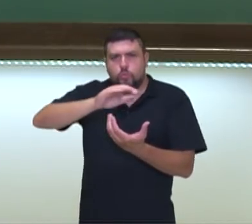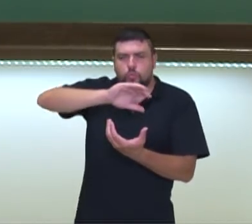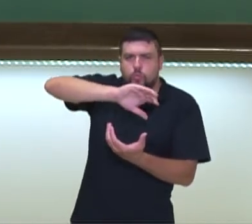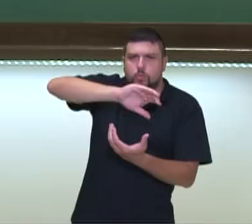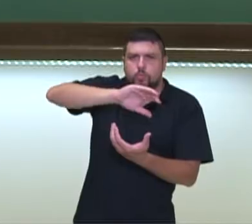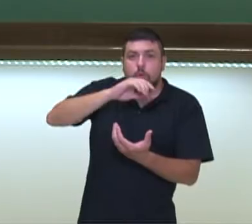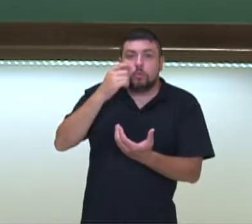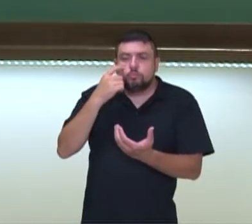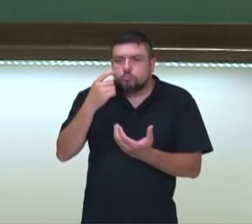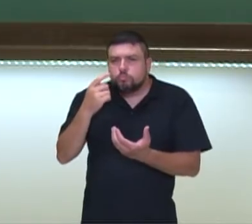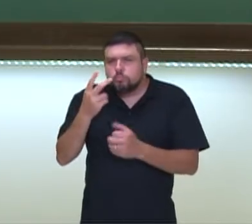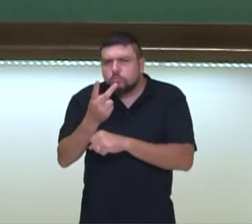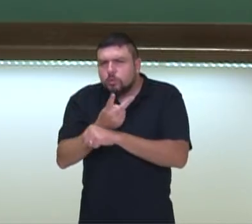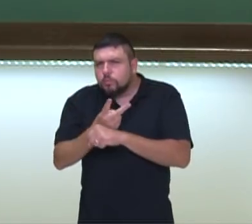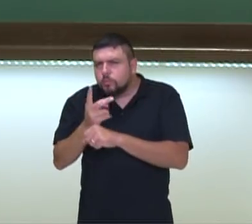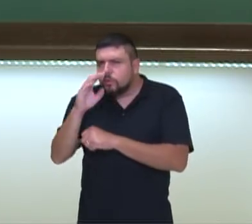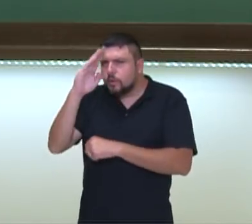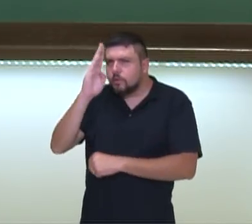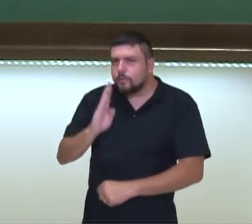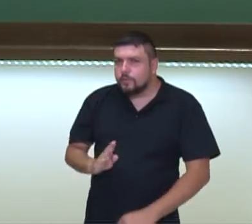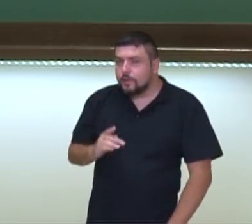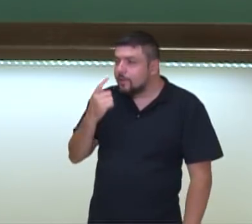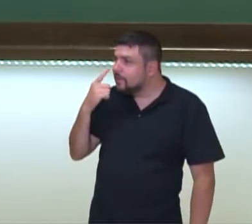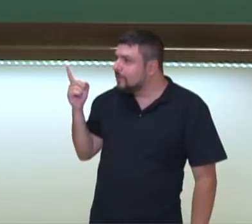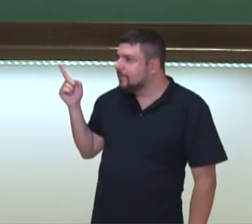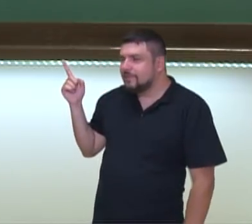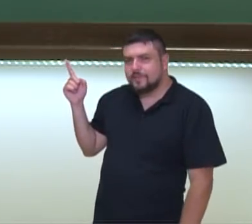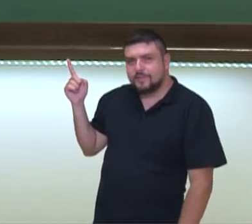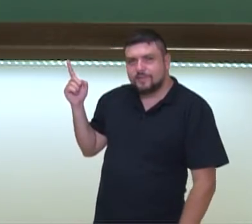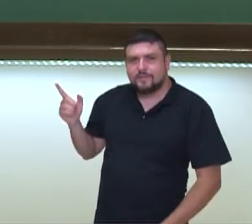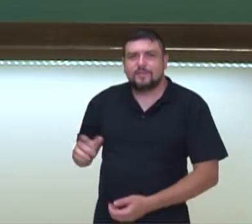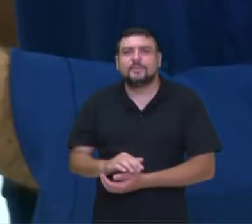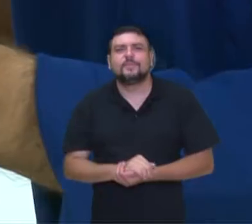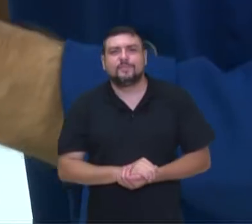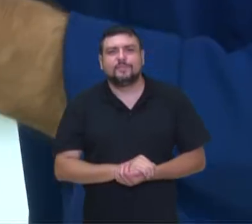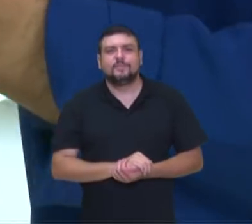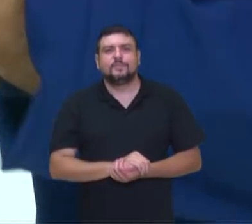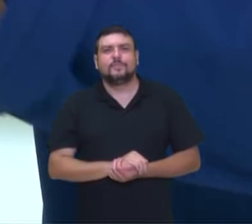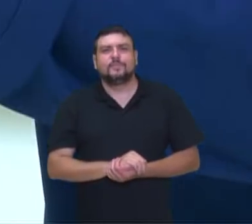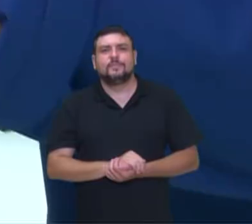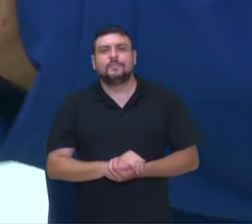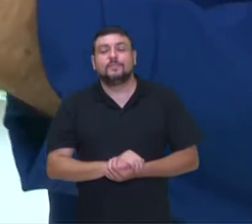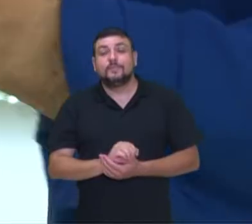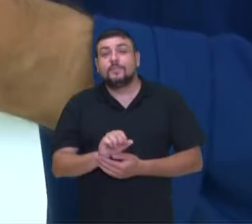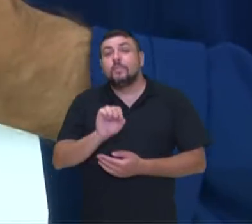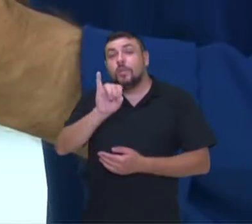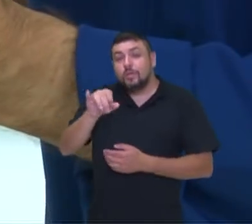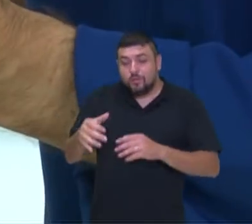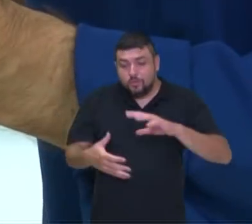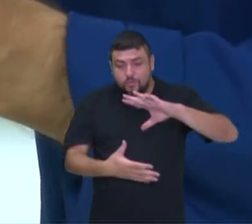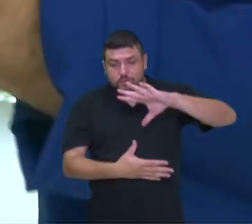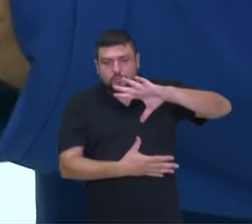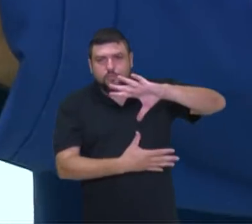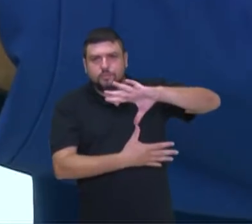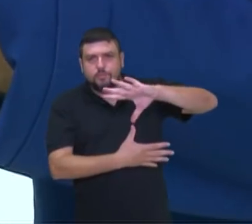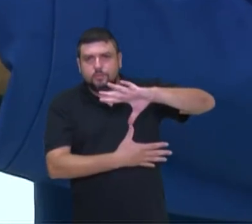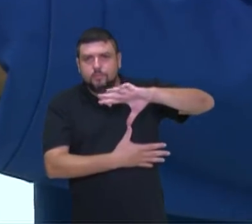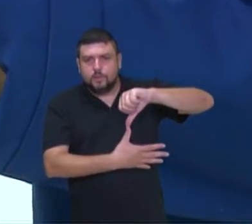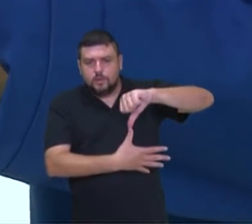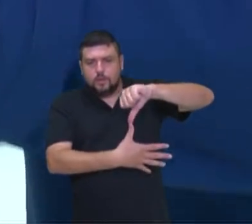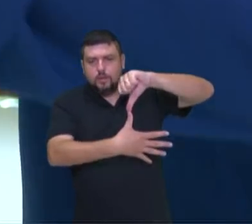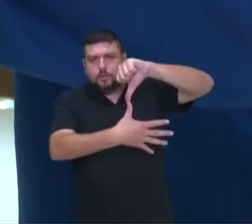Brasil? Opa, olha lá, achamos o Brasil. Então, se eu mostro o continente americano, América do